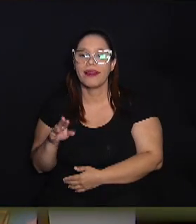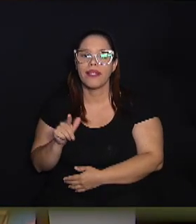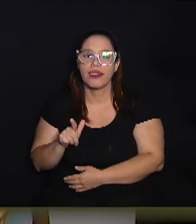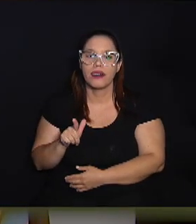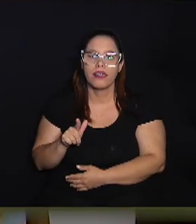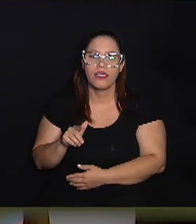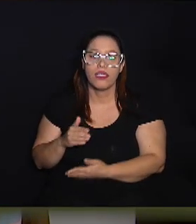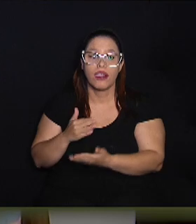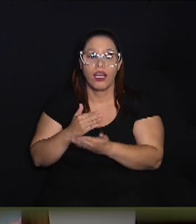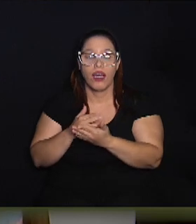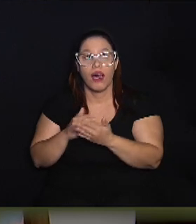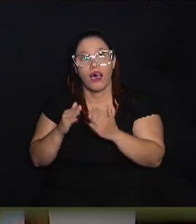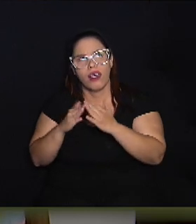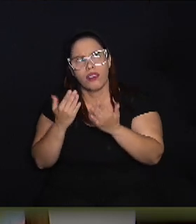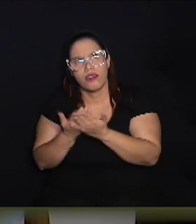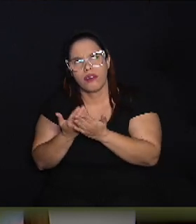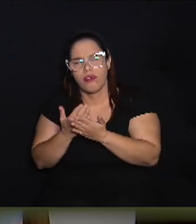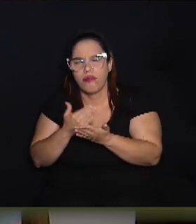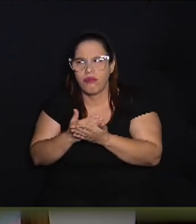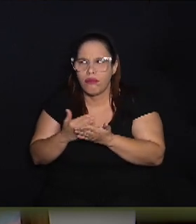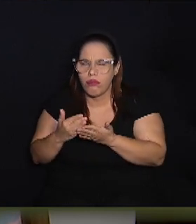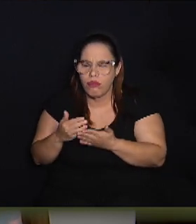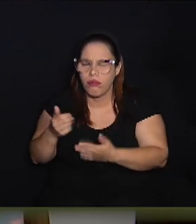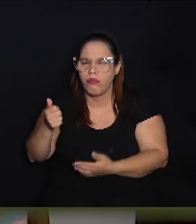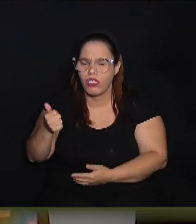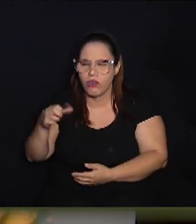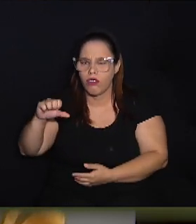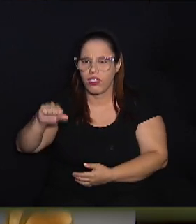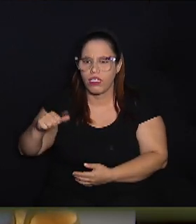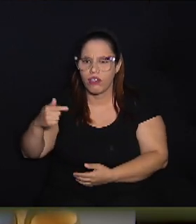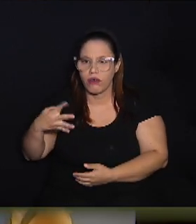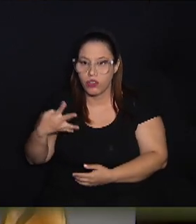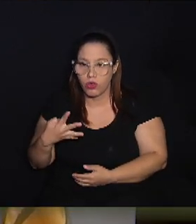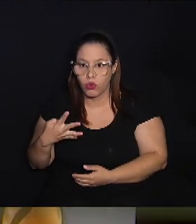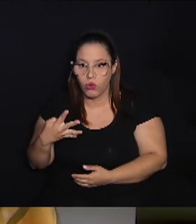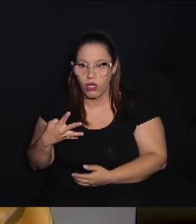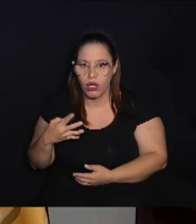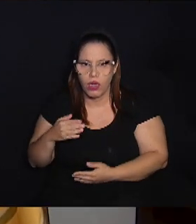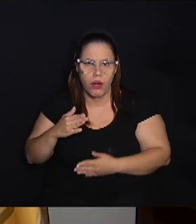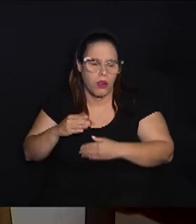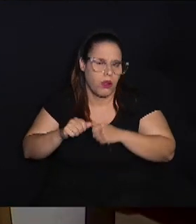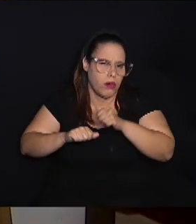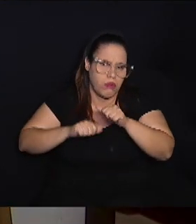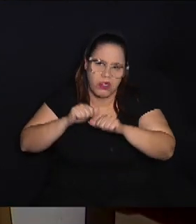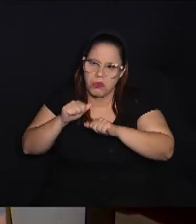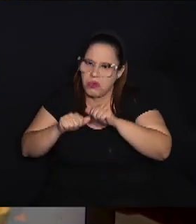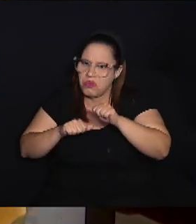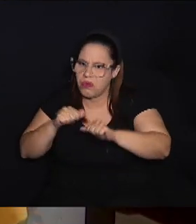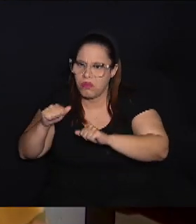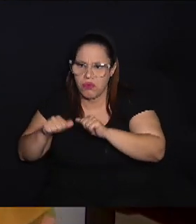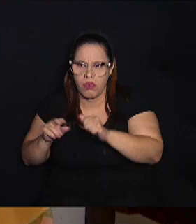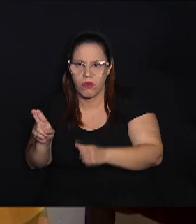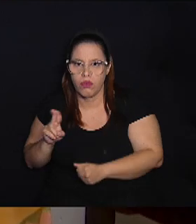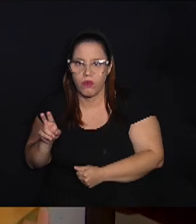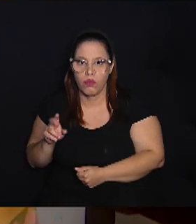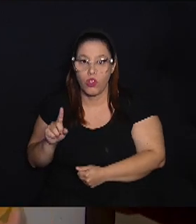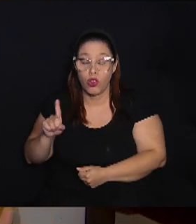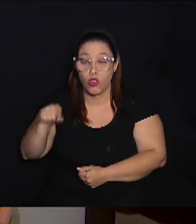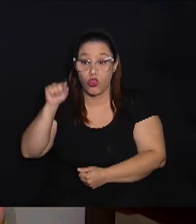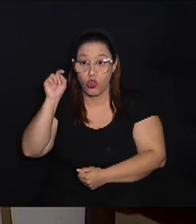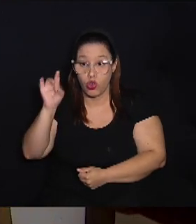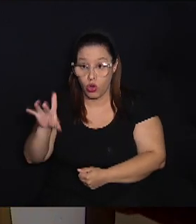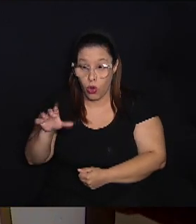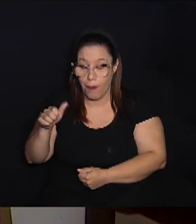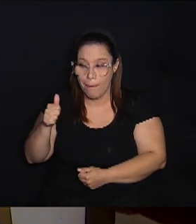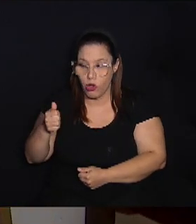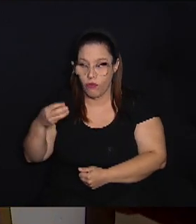começou a funcionar em 1924. E ela, assim, passou por várias denominações. E só em